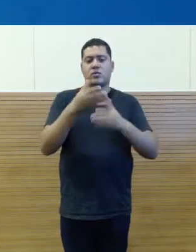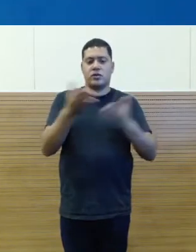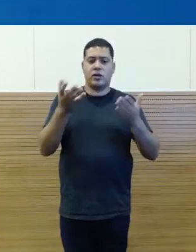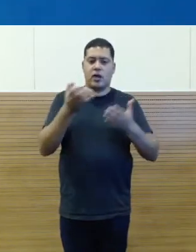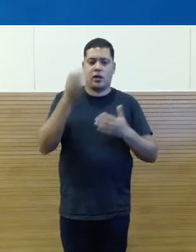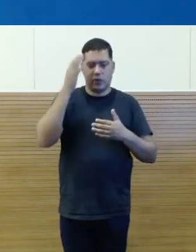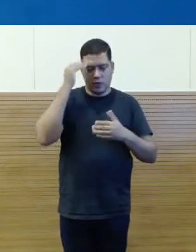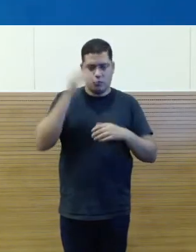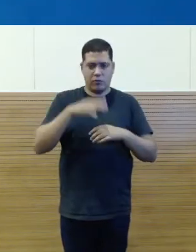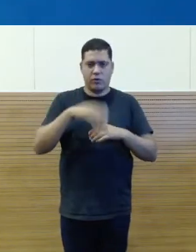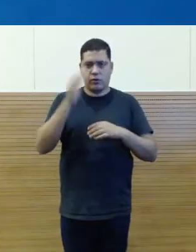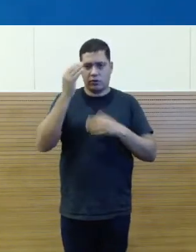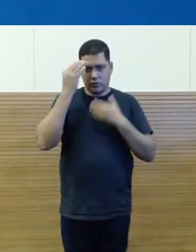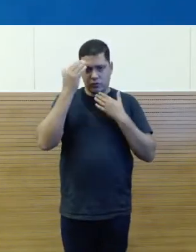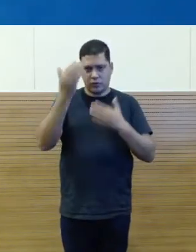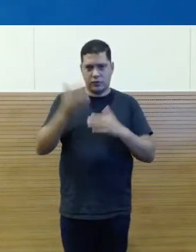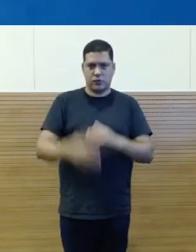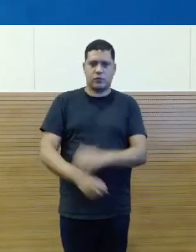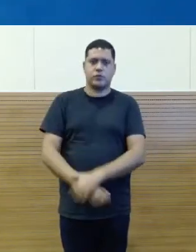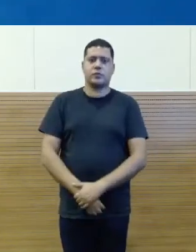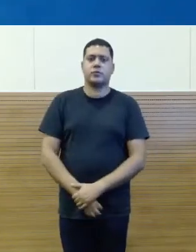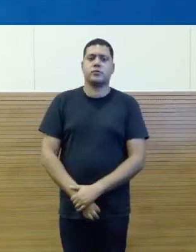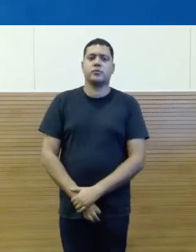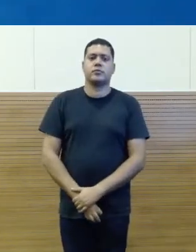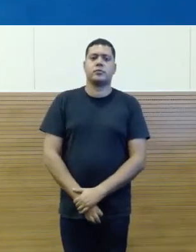saberem mais. Obrigada.